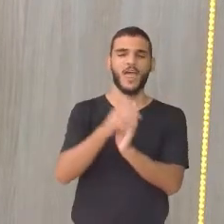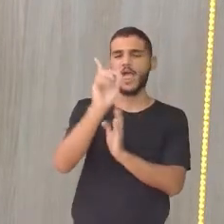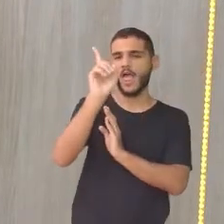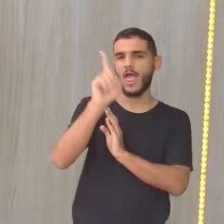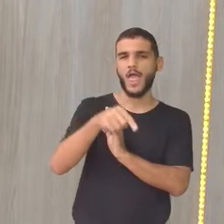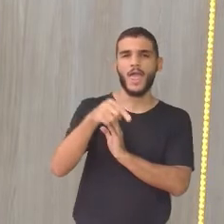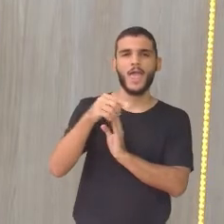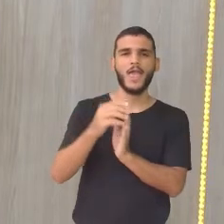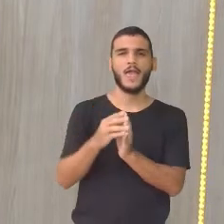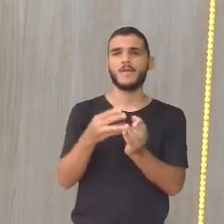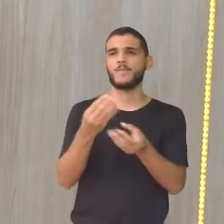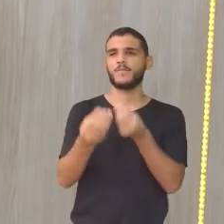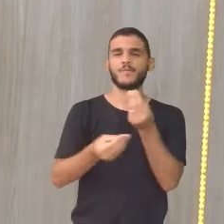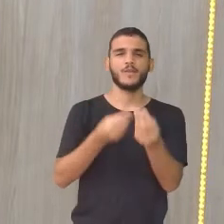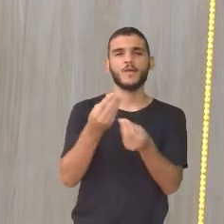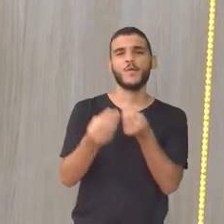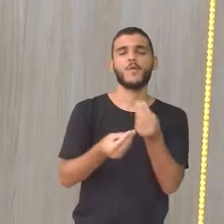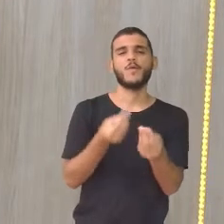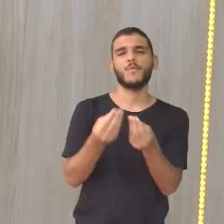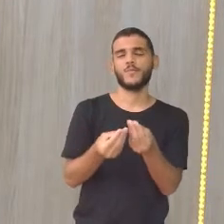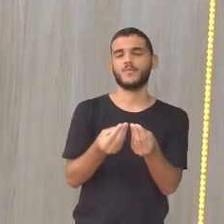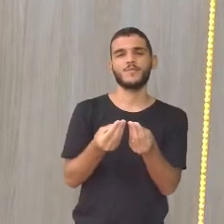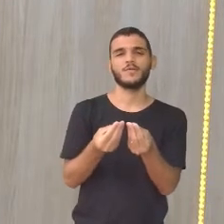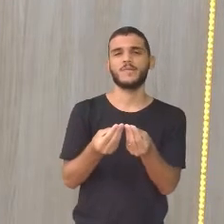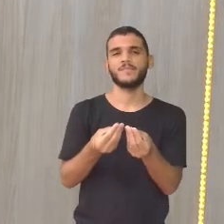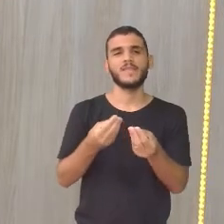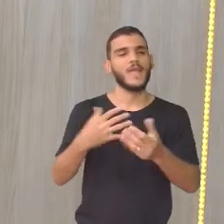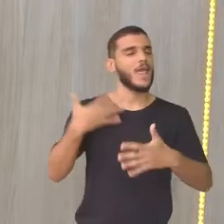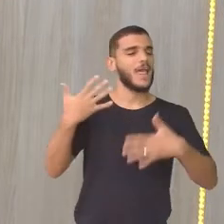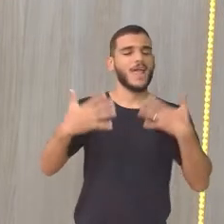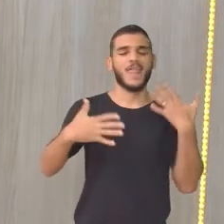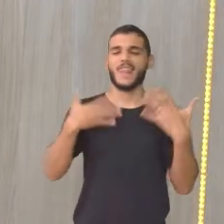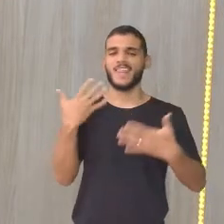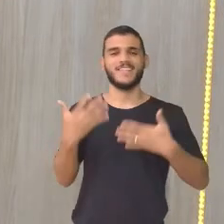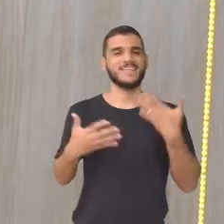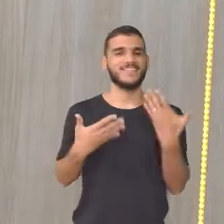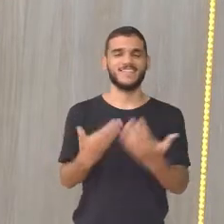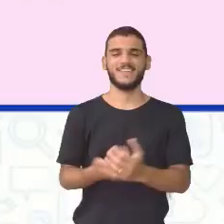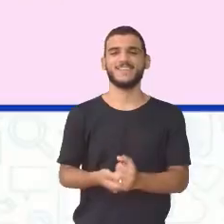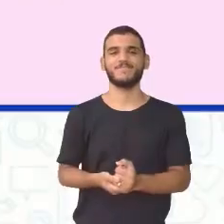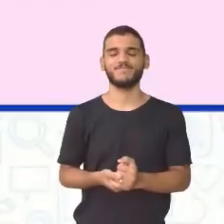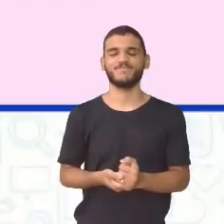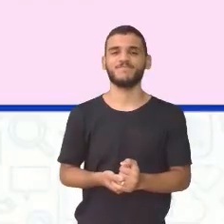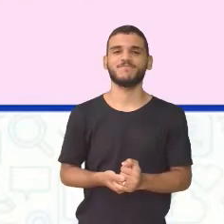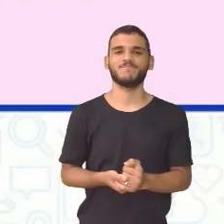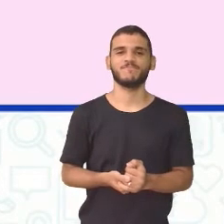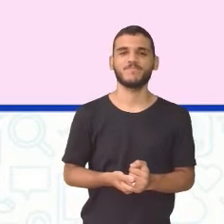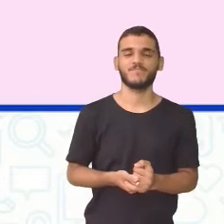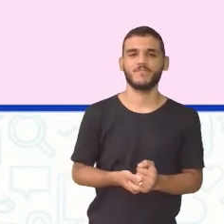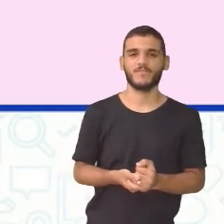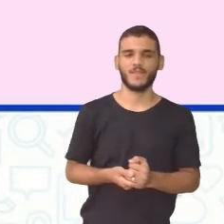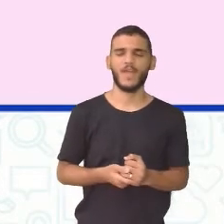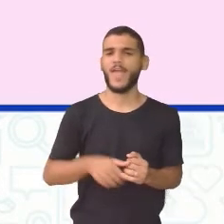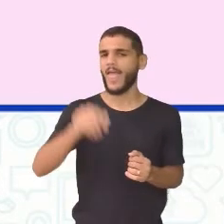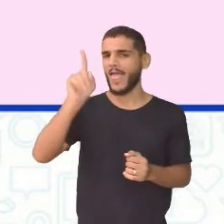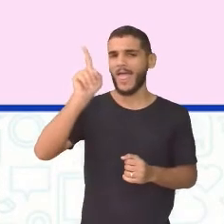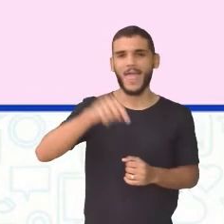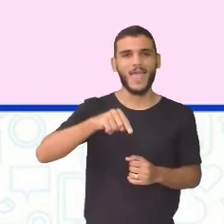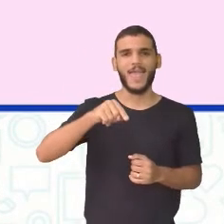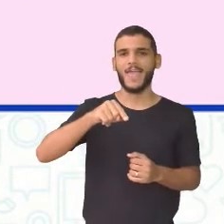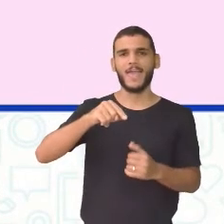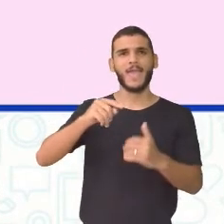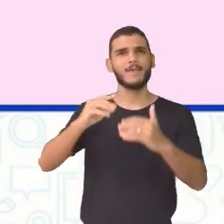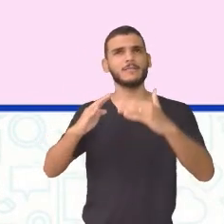navio pirata no mar, um foguete perdido no ar. Então, quer dizer assim, um foguete ele atinge, não